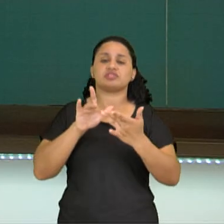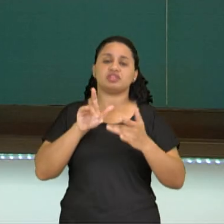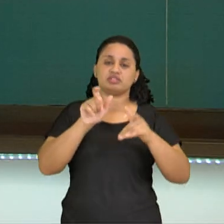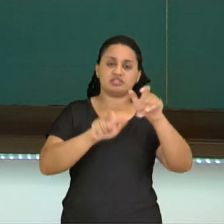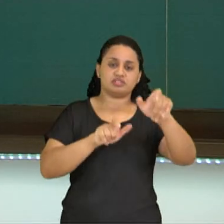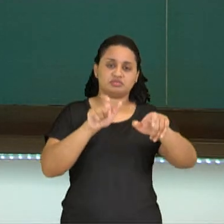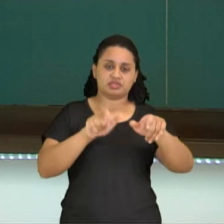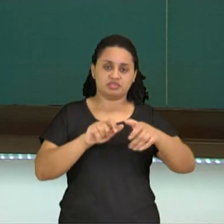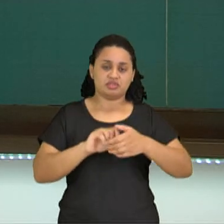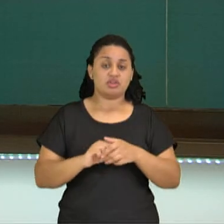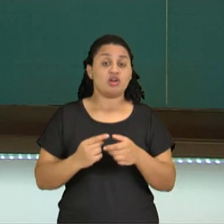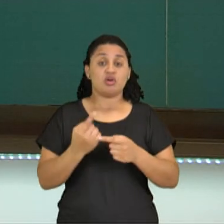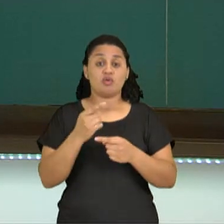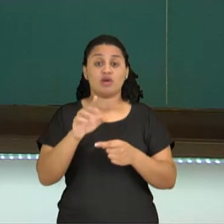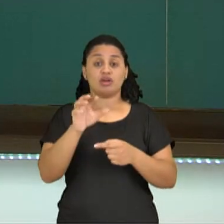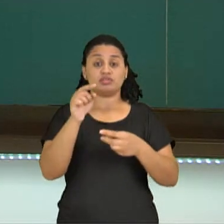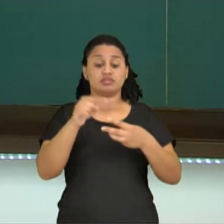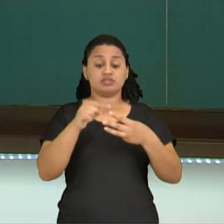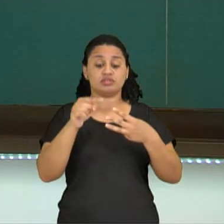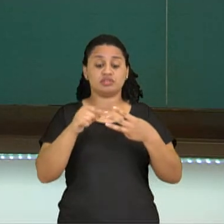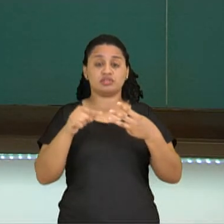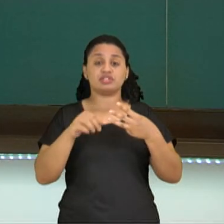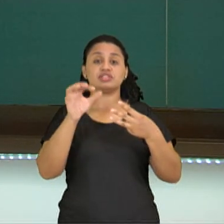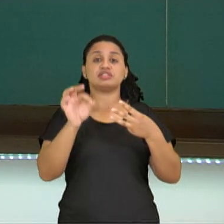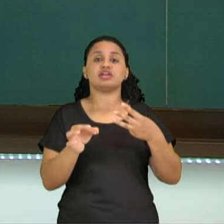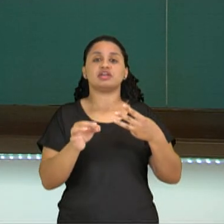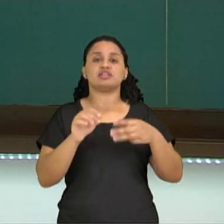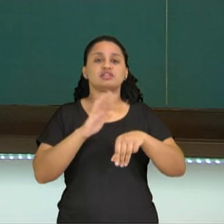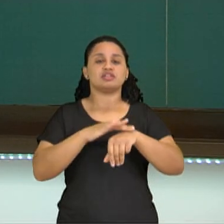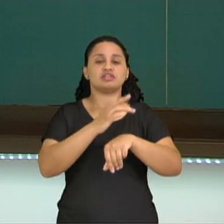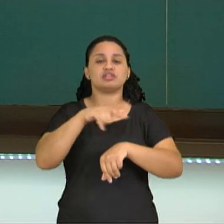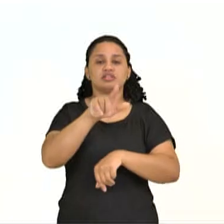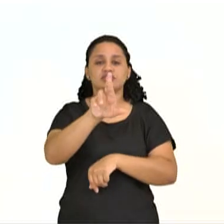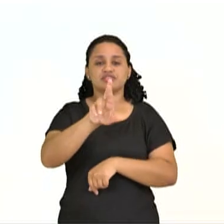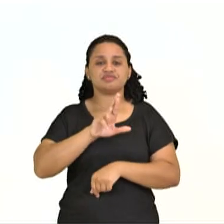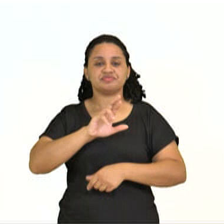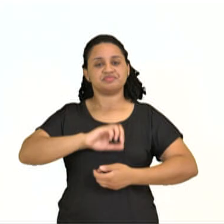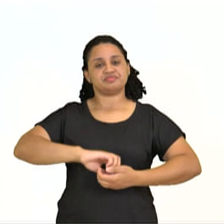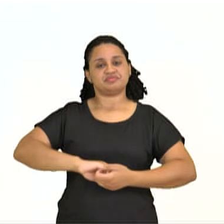pessoas. Qual será a alternativa correta? Um tempinho para responder essa questão.